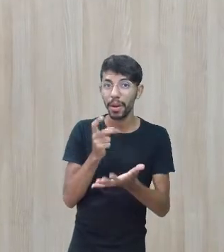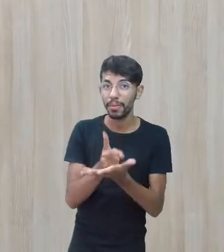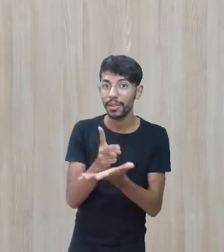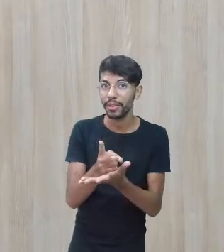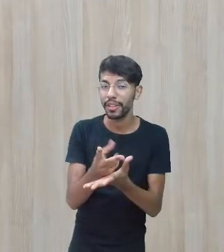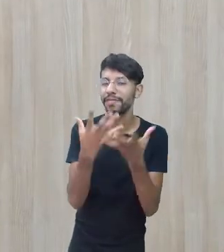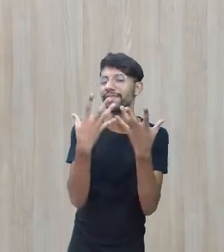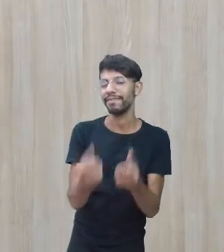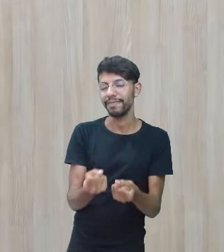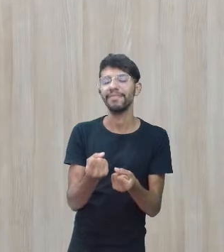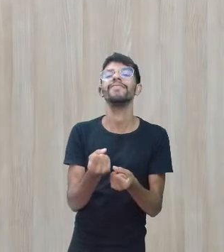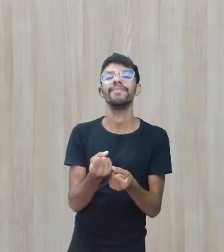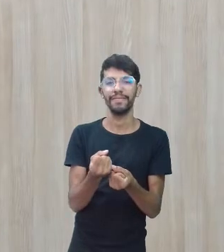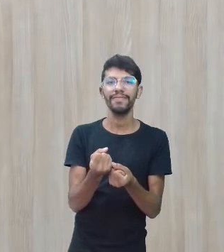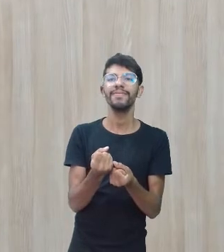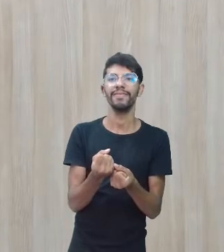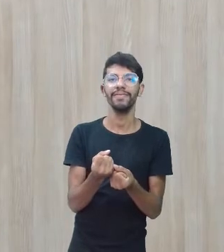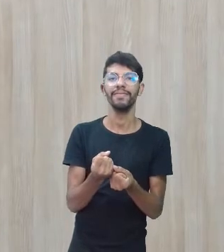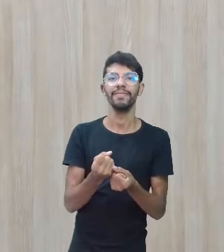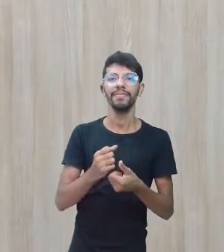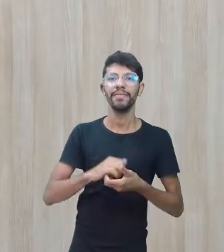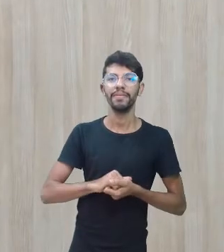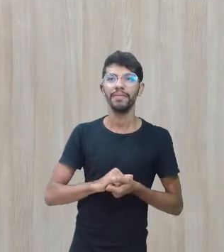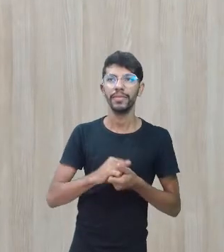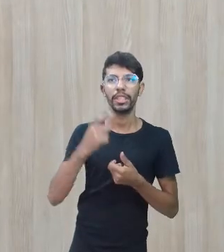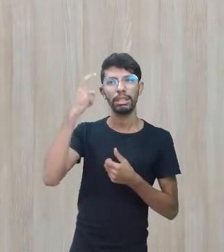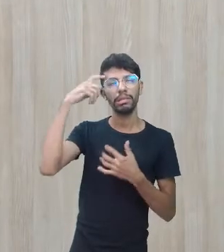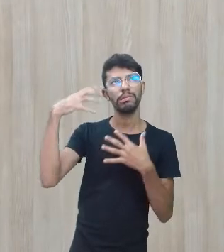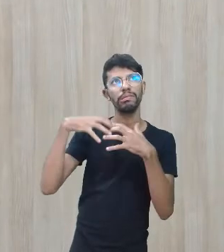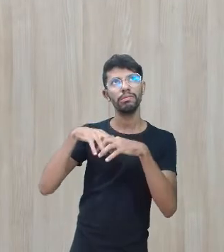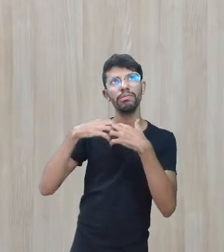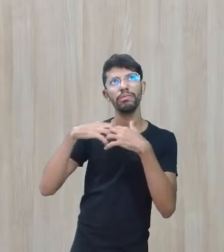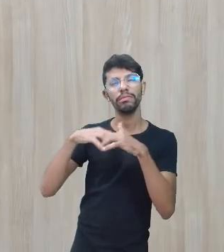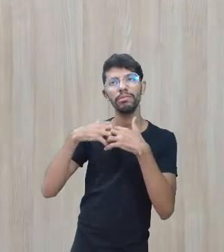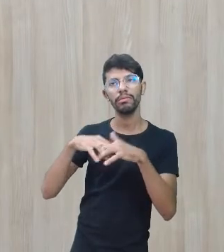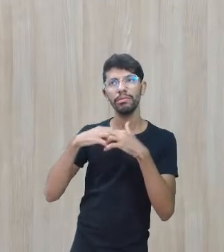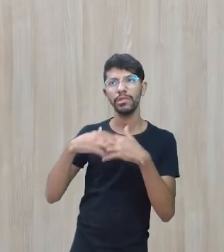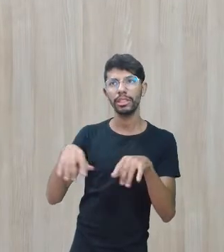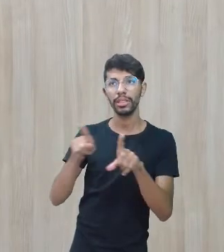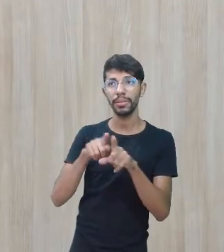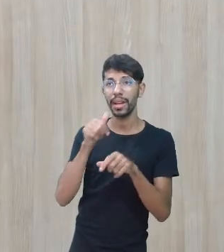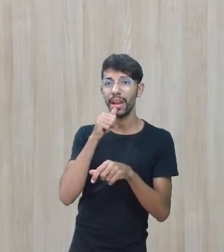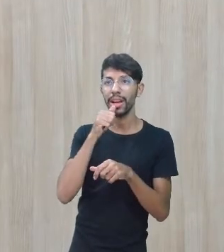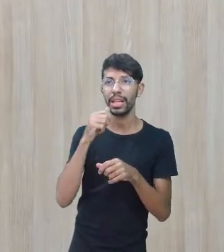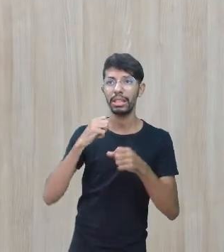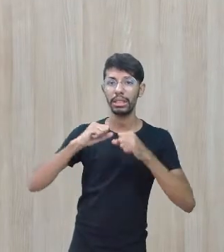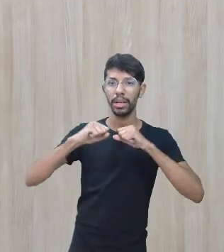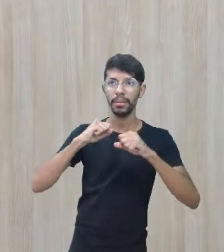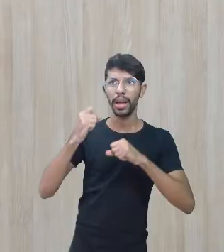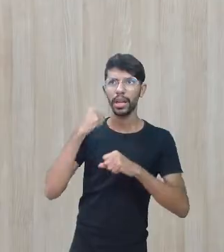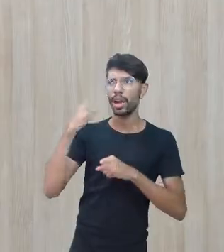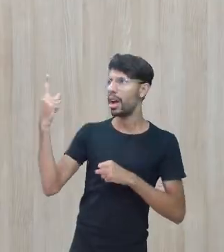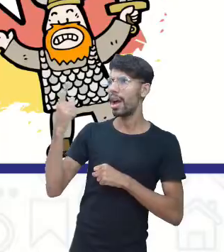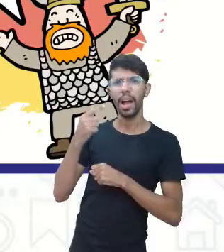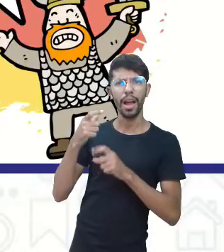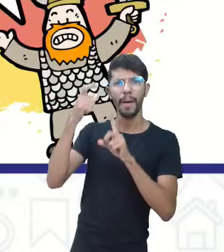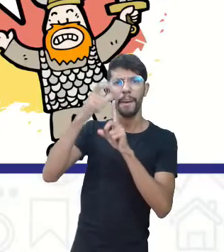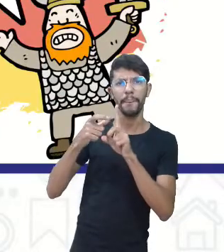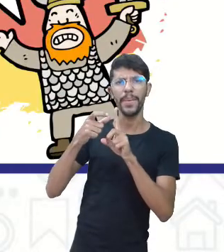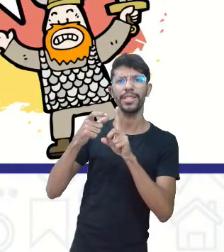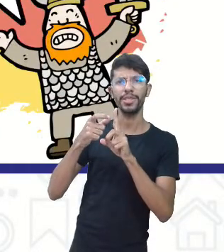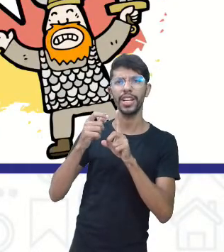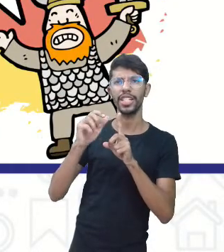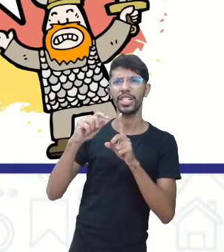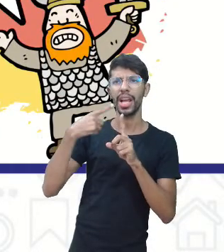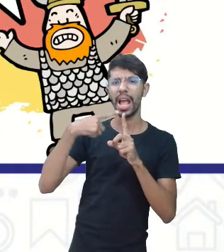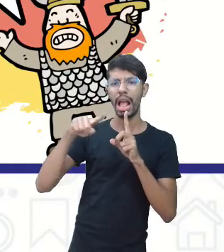Então, vamos embora, né? Vamos seguindo aqui, pensando ainda esse debate aí sobre os romanos. Opa, tem um cabo aí reclamando. Ah, sim, opa,